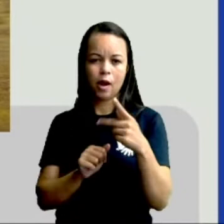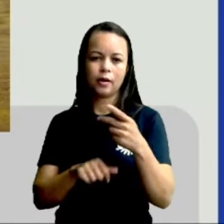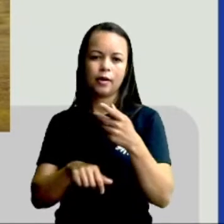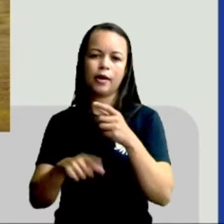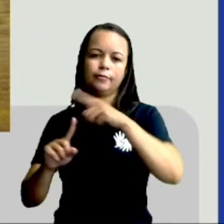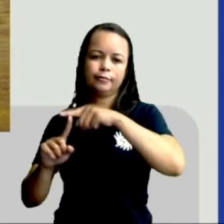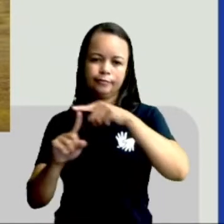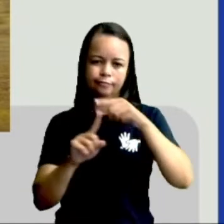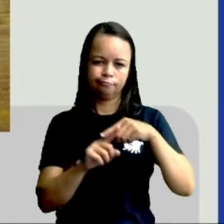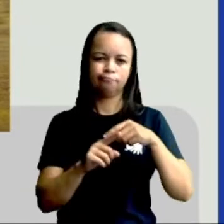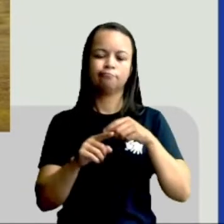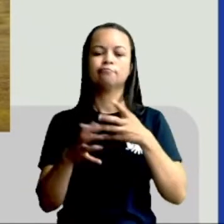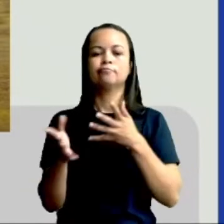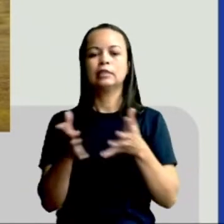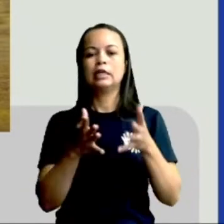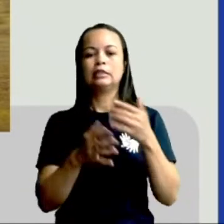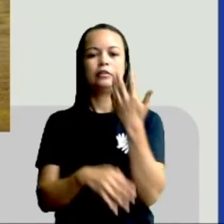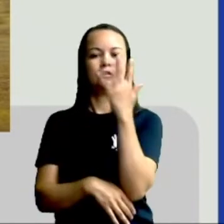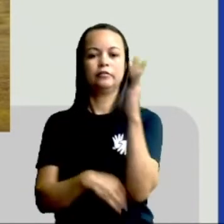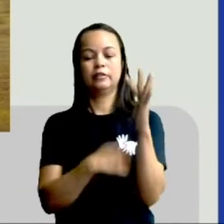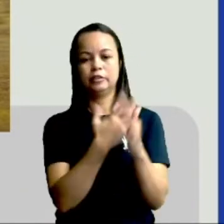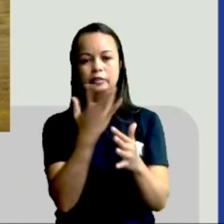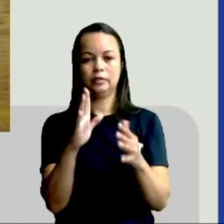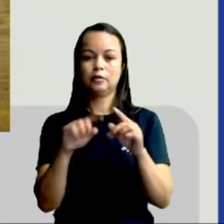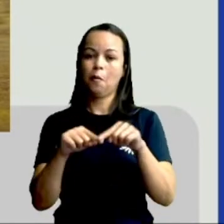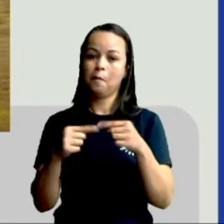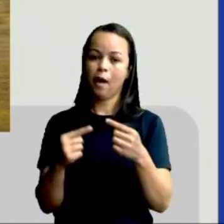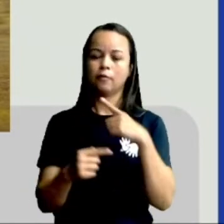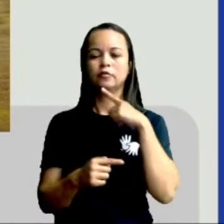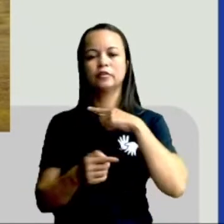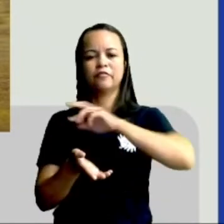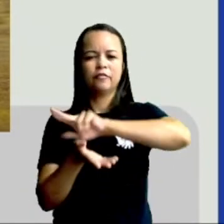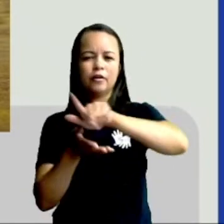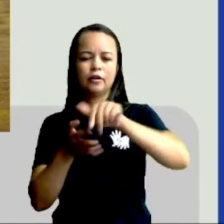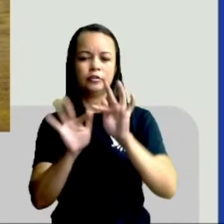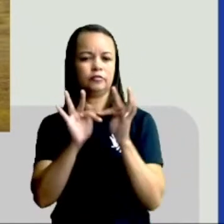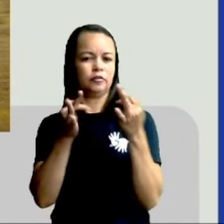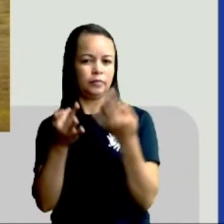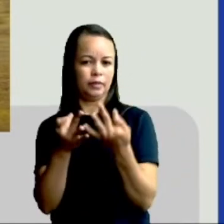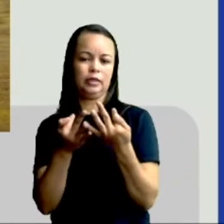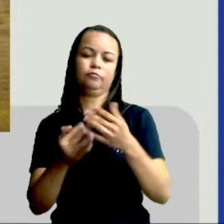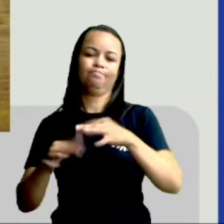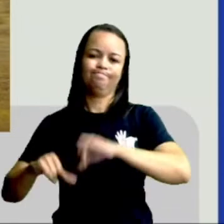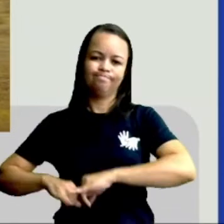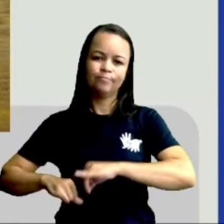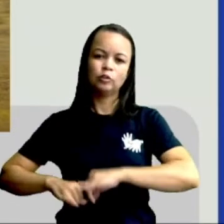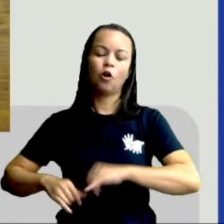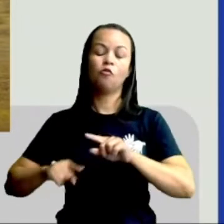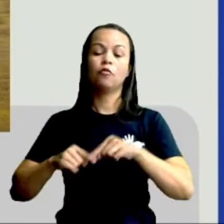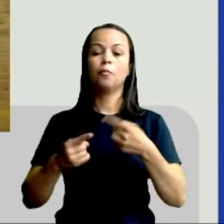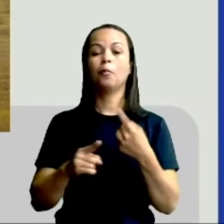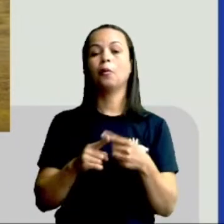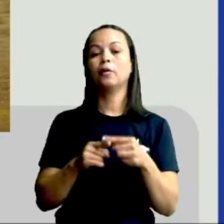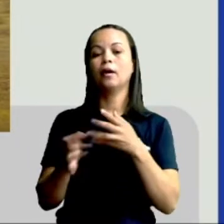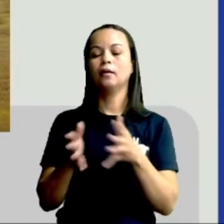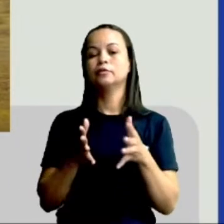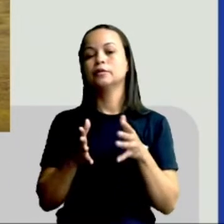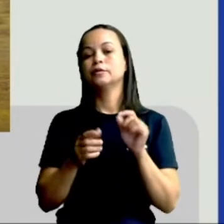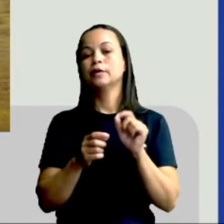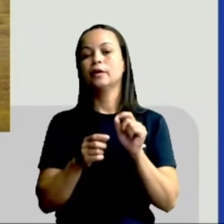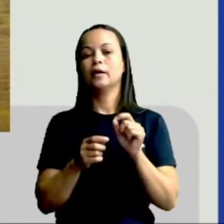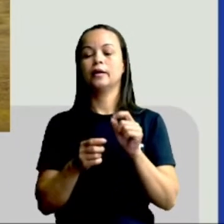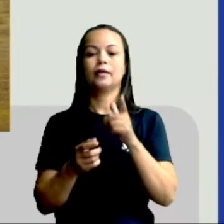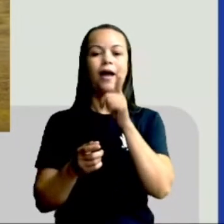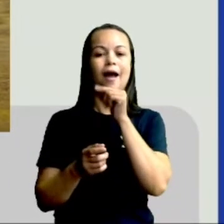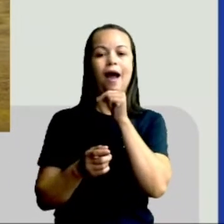vegetação, tá? Porém, a gente tem muitas famílias que ainda sofrem por conta da seca, por não se adaptarem